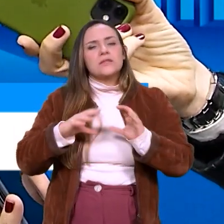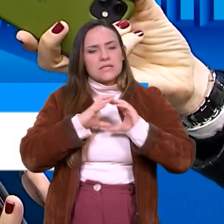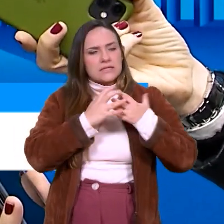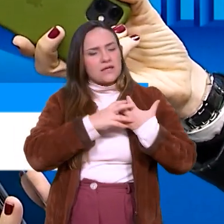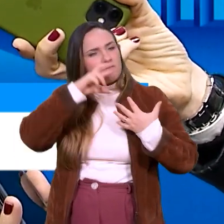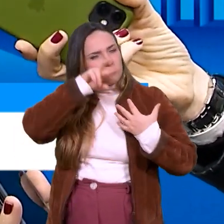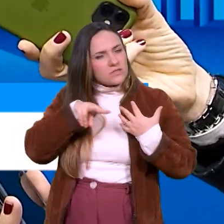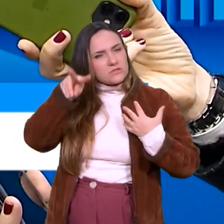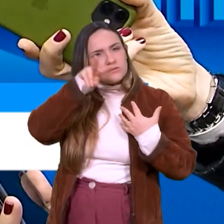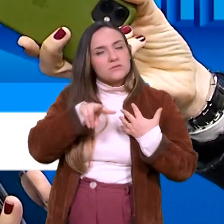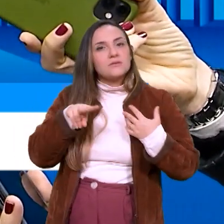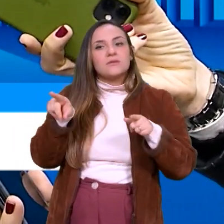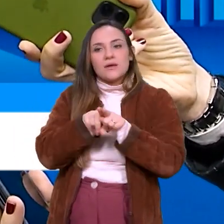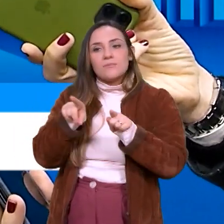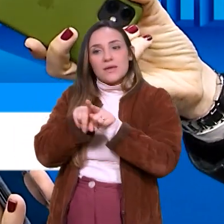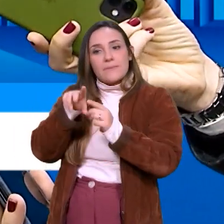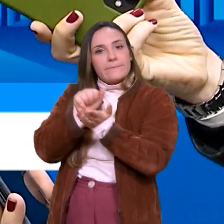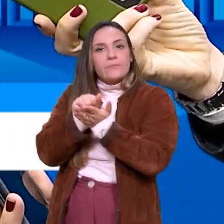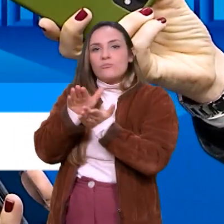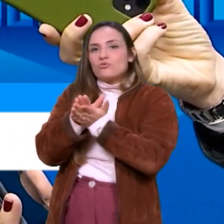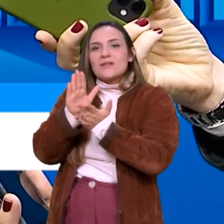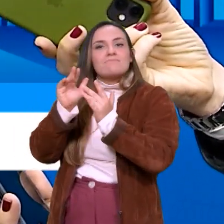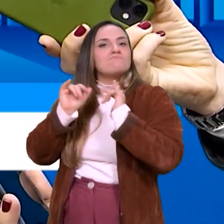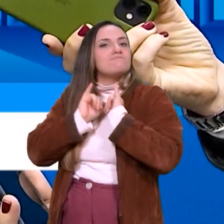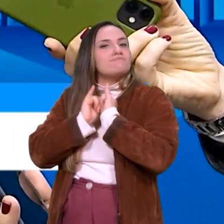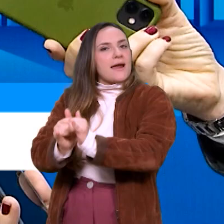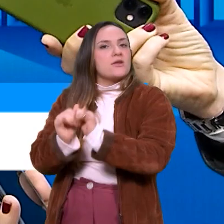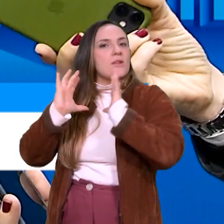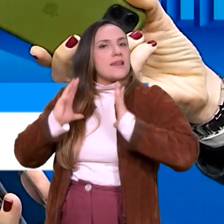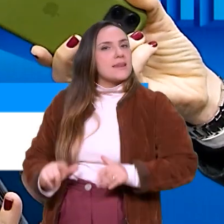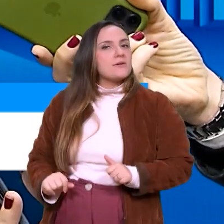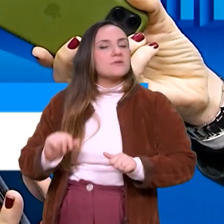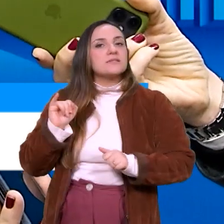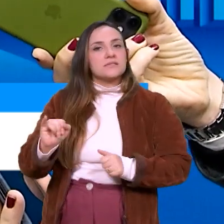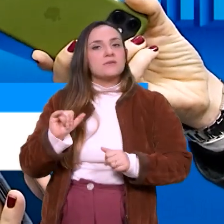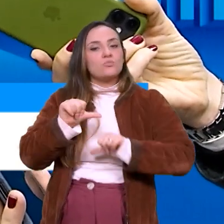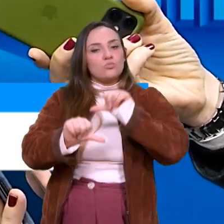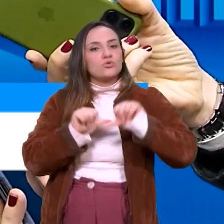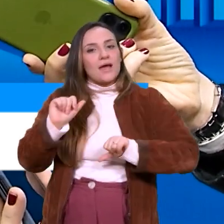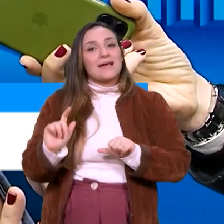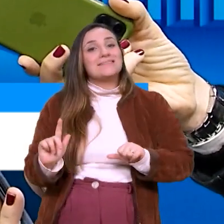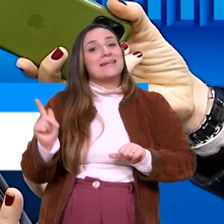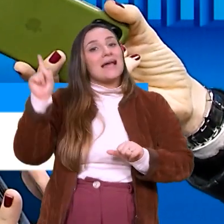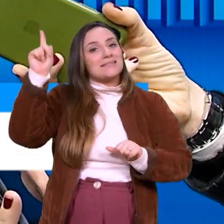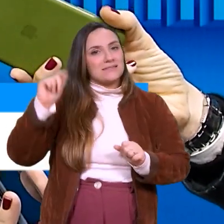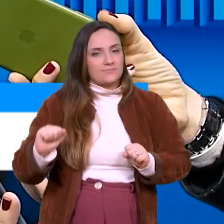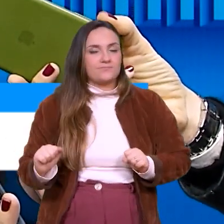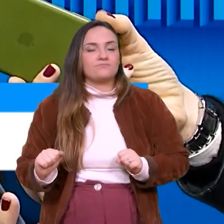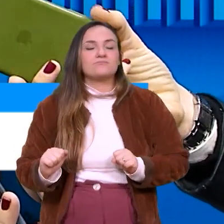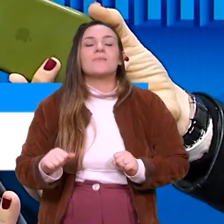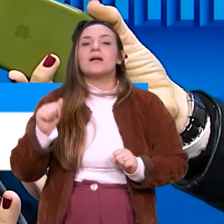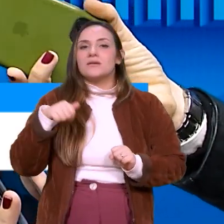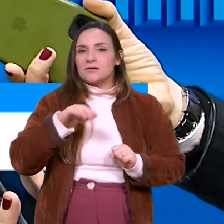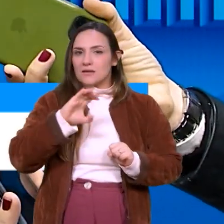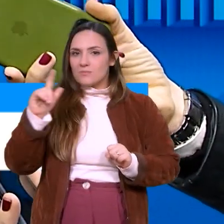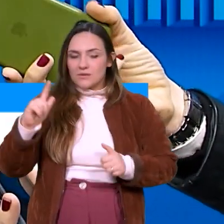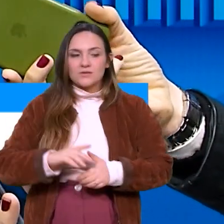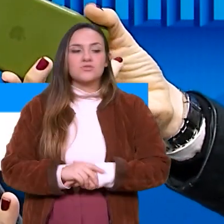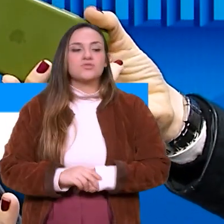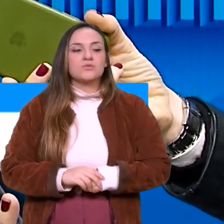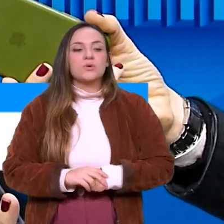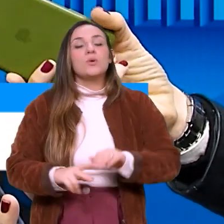isentando vistoria, taxas do DETRAN e anistiando de multas para que os veículos fossem convertidos a gás.